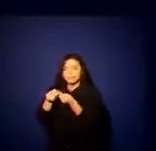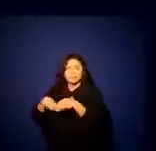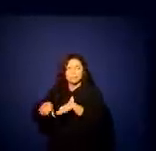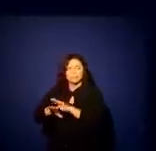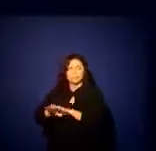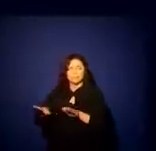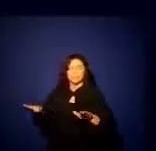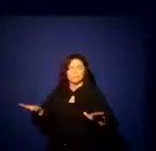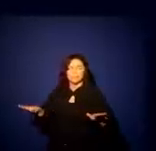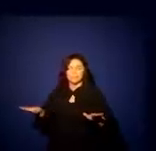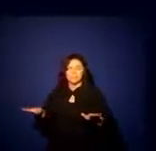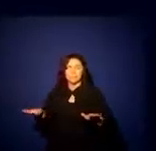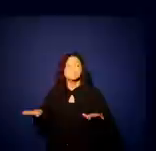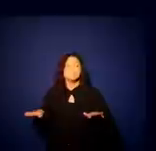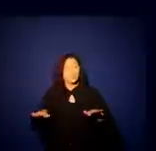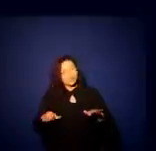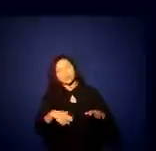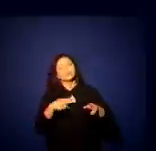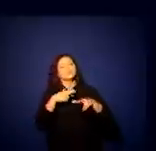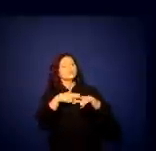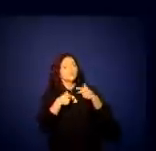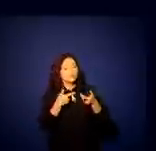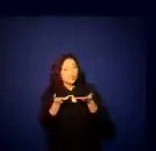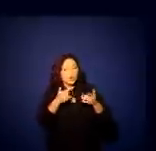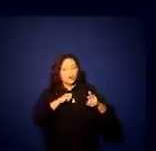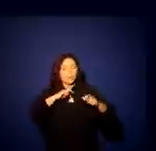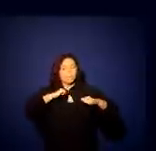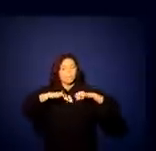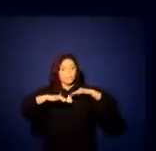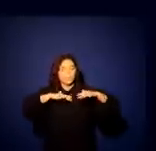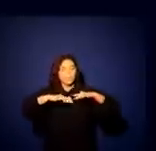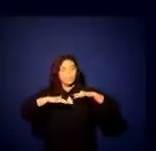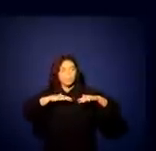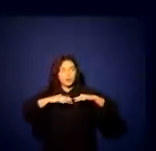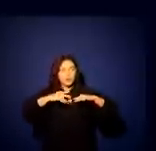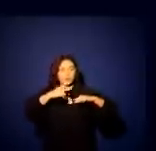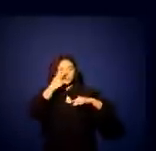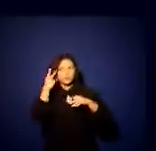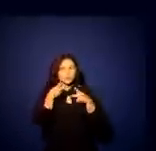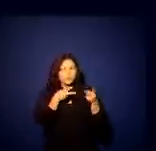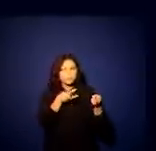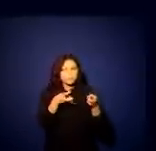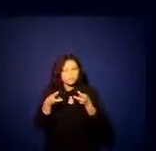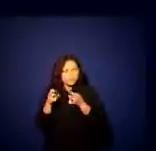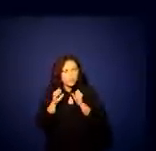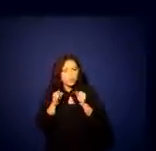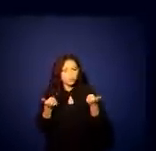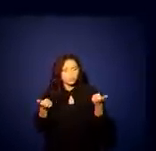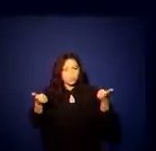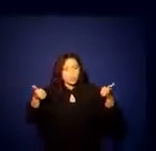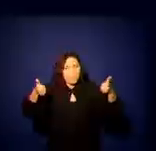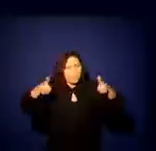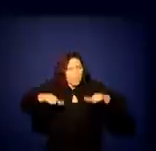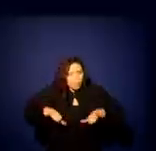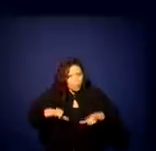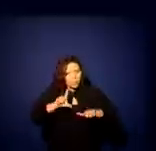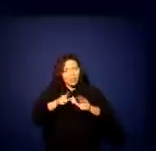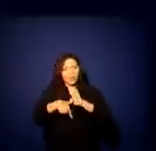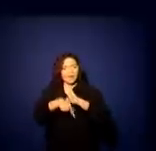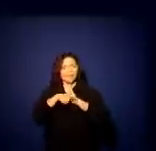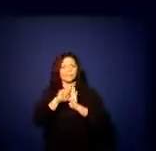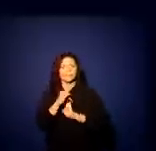acelerando novamente o movimento de resgate tá isso não curtíssimo prazo a questão